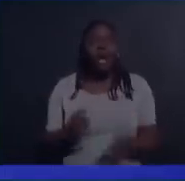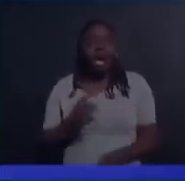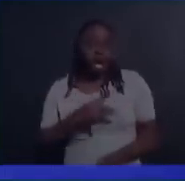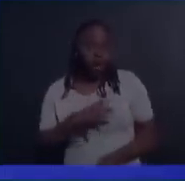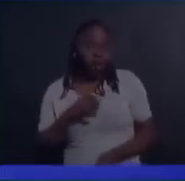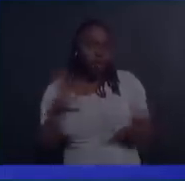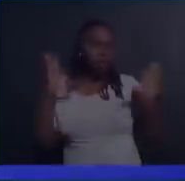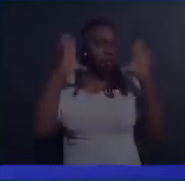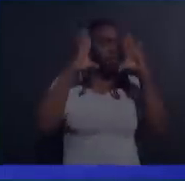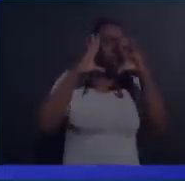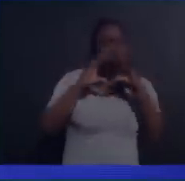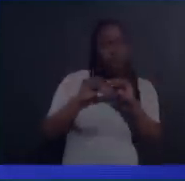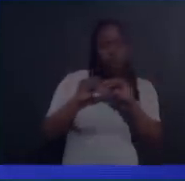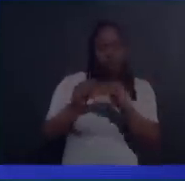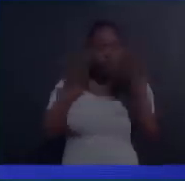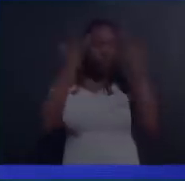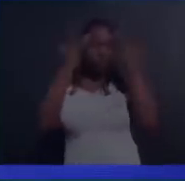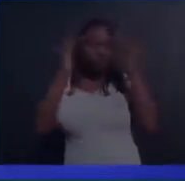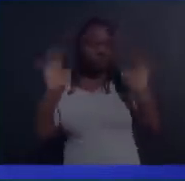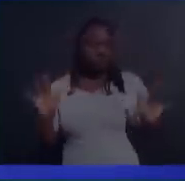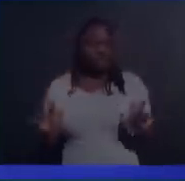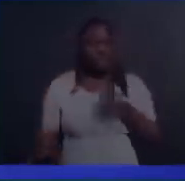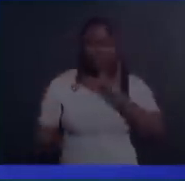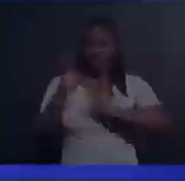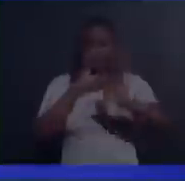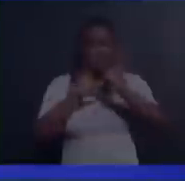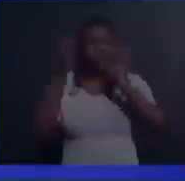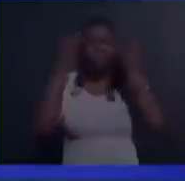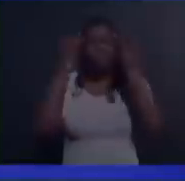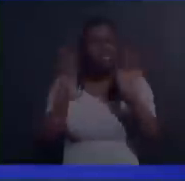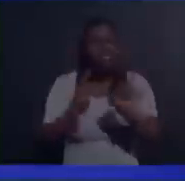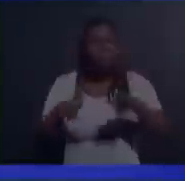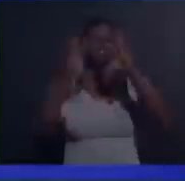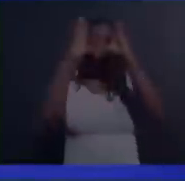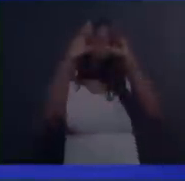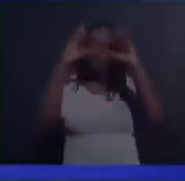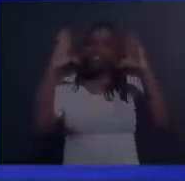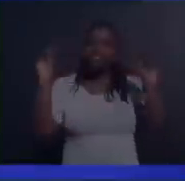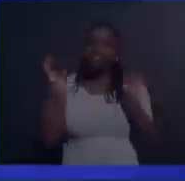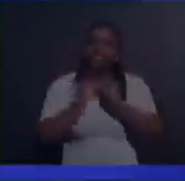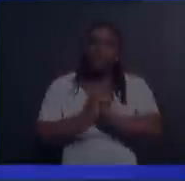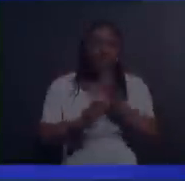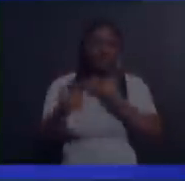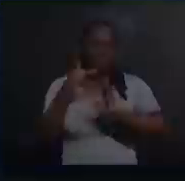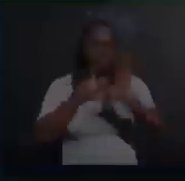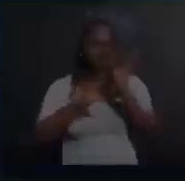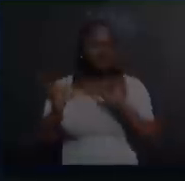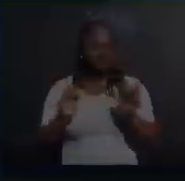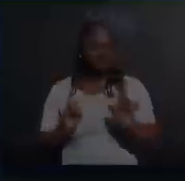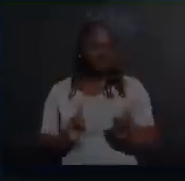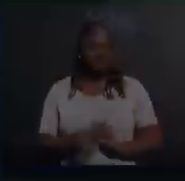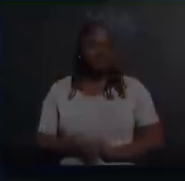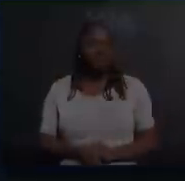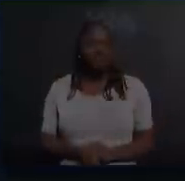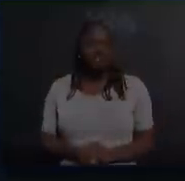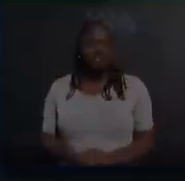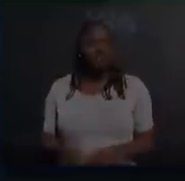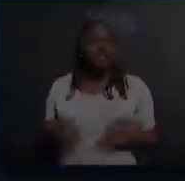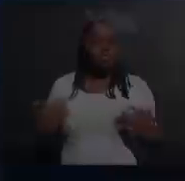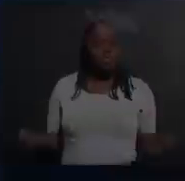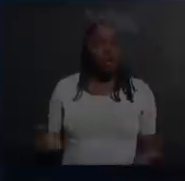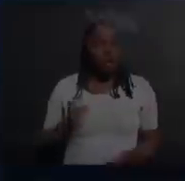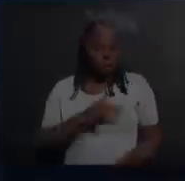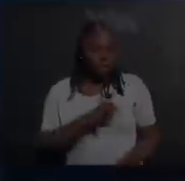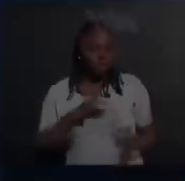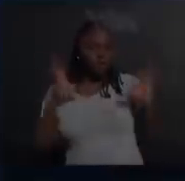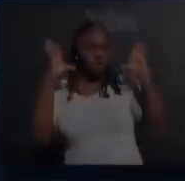Não sei cantar, não vou tentar cantar. Podem ficar tranquilos, amém? Então, não tenho